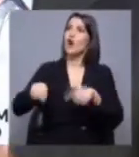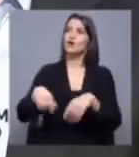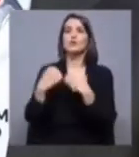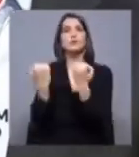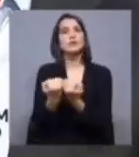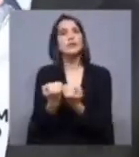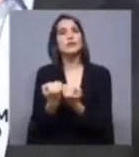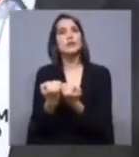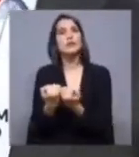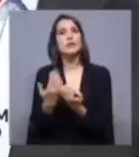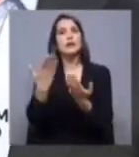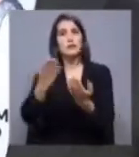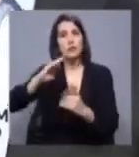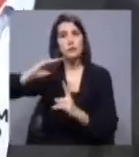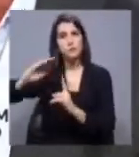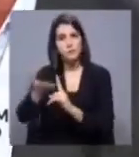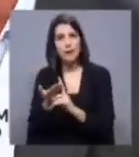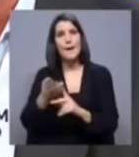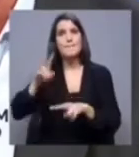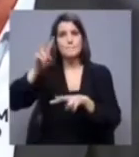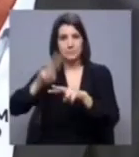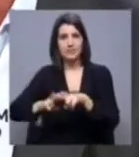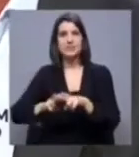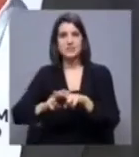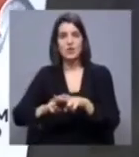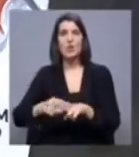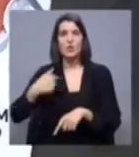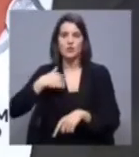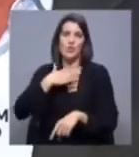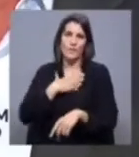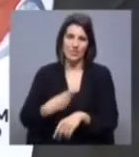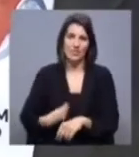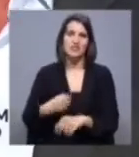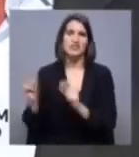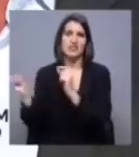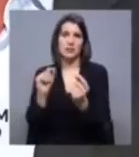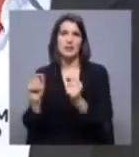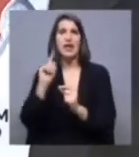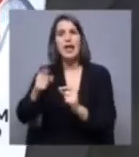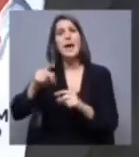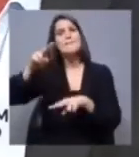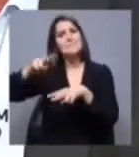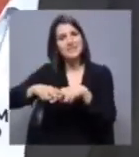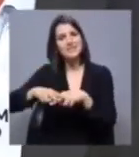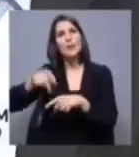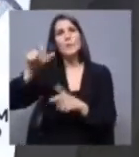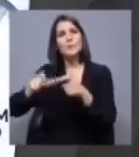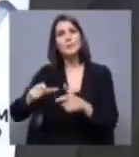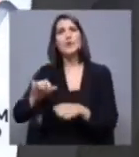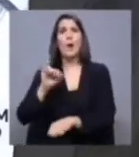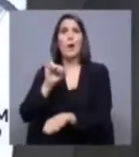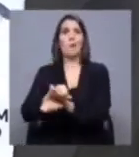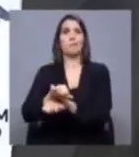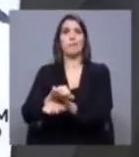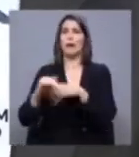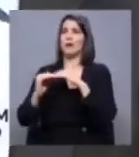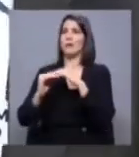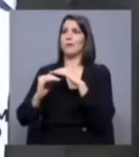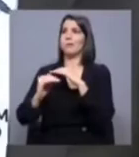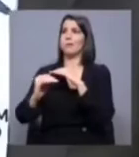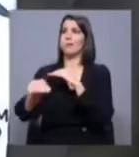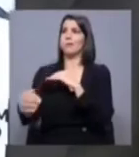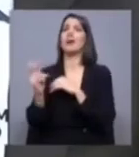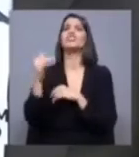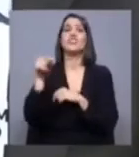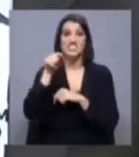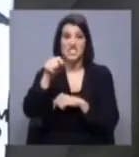portanto, a pena de prisão que mais me apetece discutir é a pena que é aquela prisão que prende os portugueses a esta estagnação que temos há 20 anos.